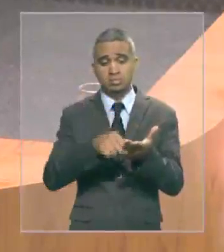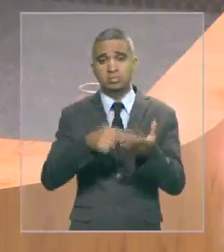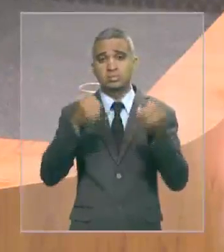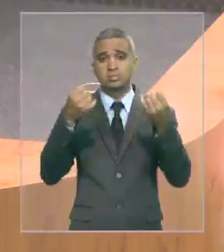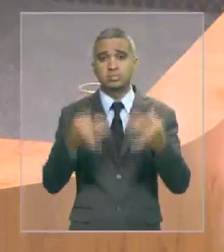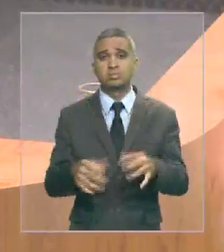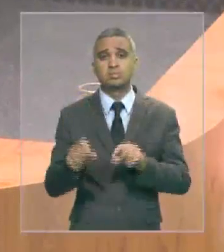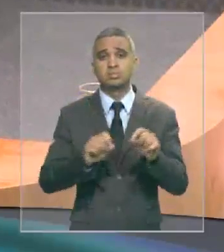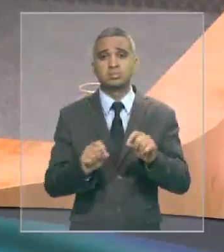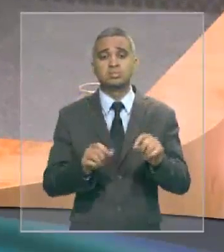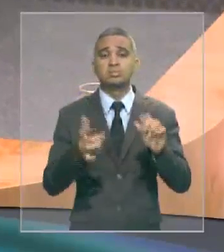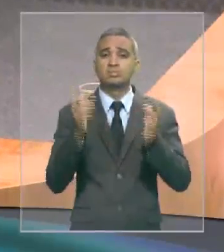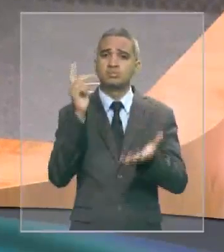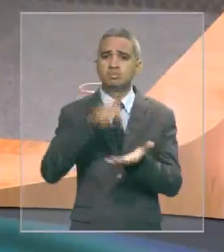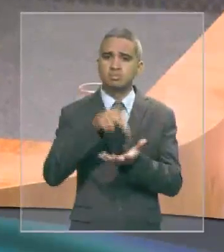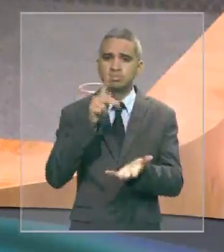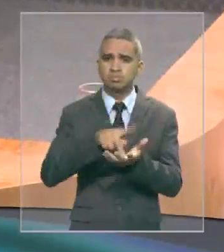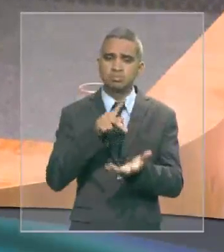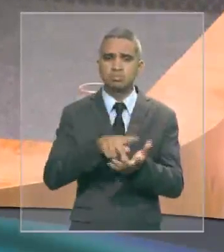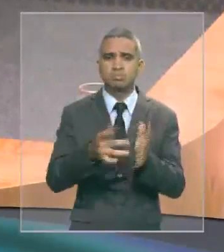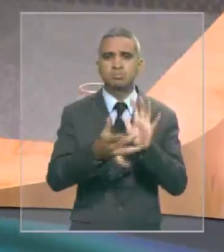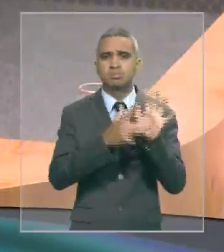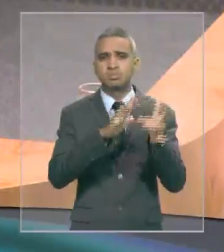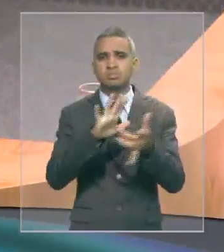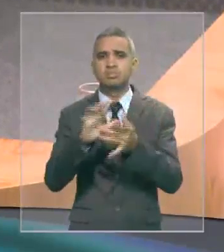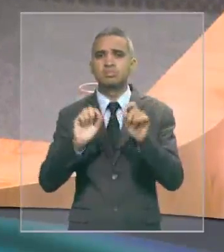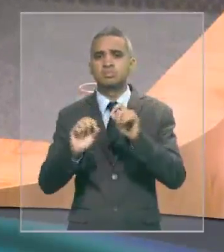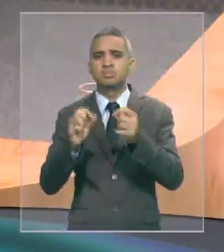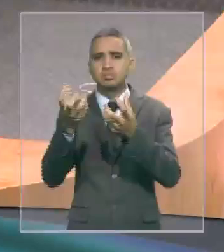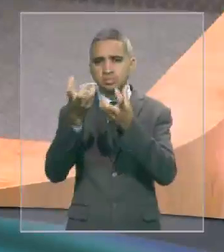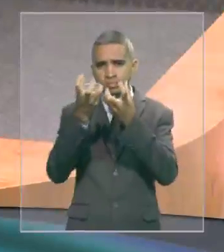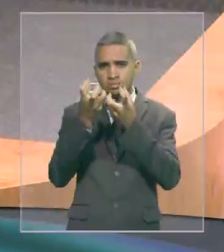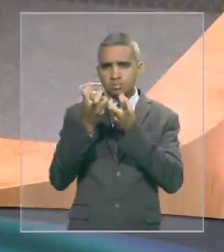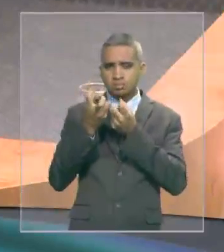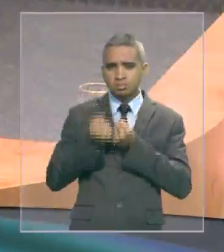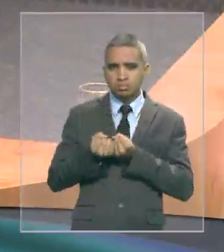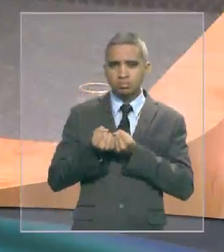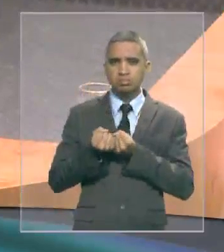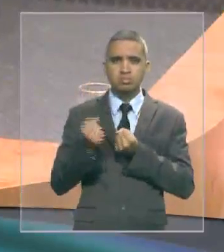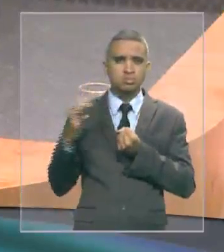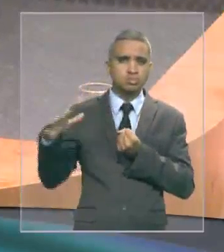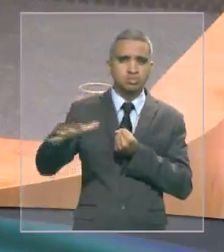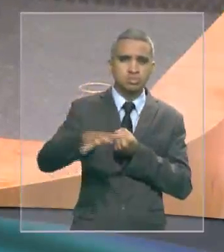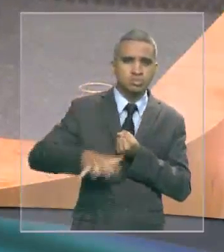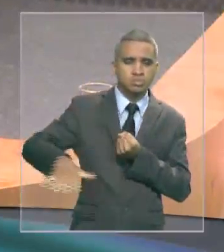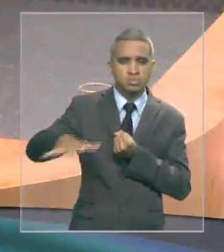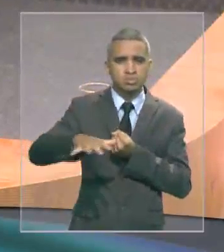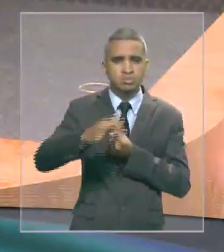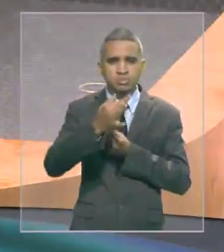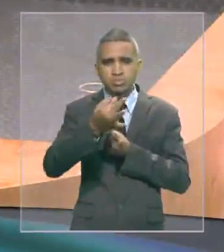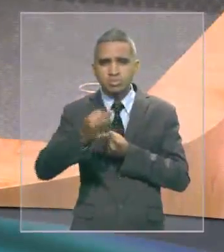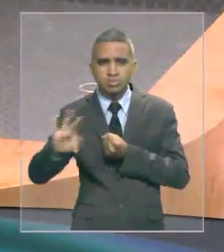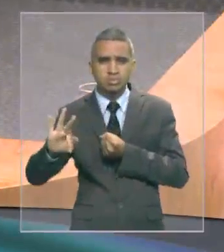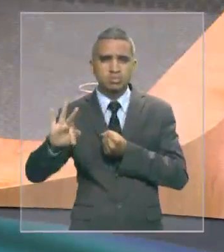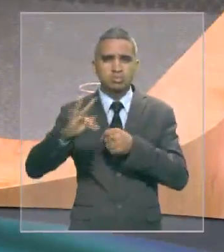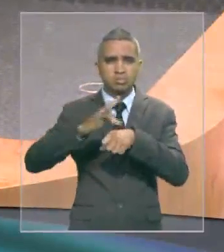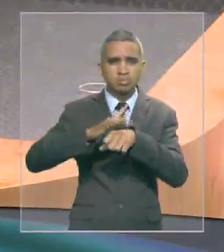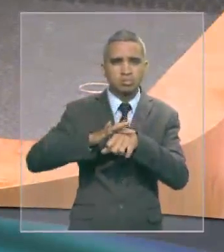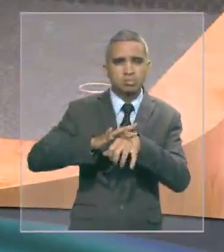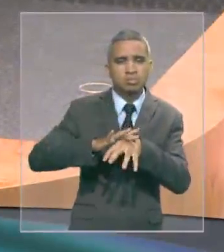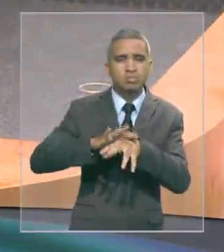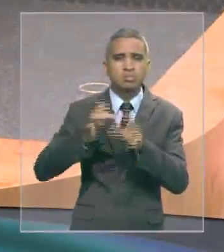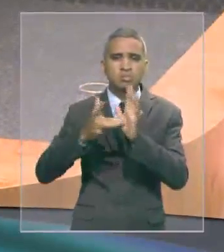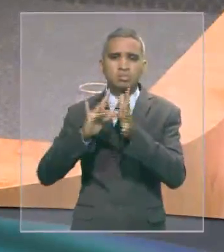Ele, Jesus, tomou sobre si as vossas enfermidades e as nossas dores levou sobre si.